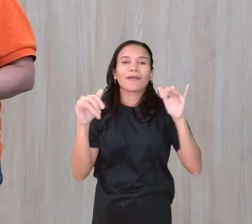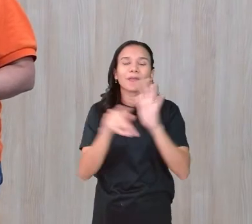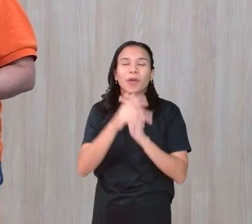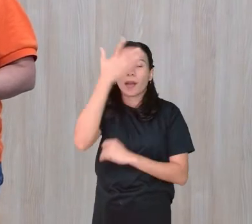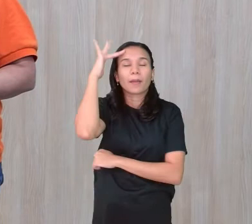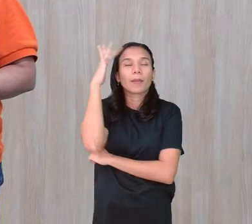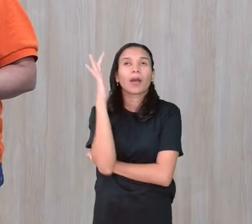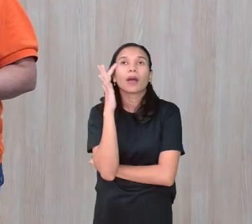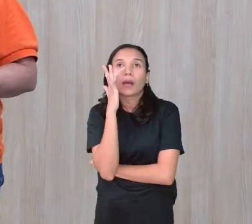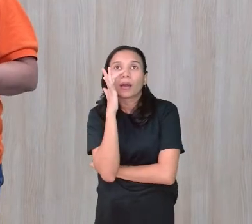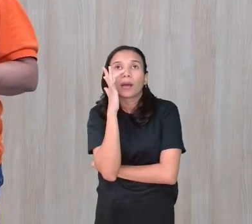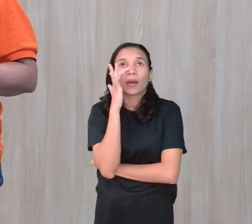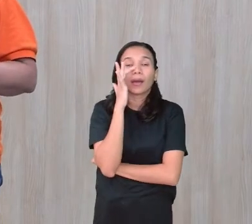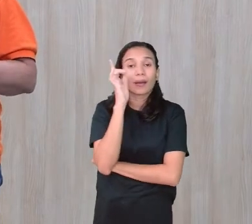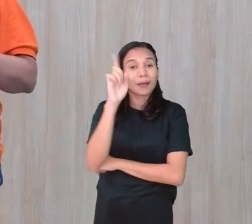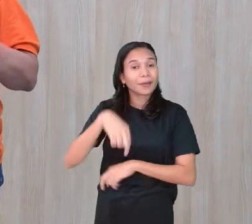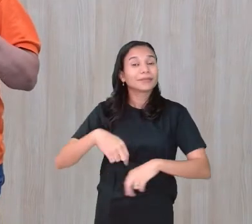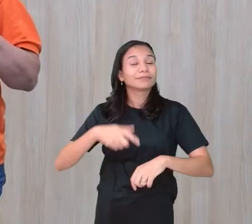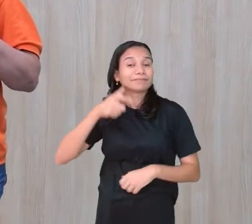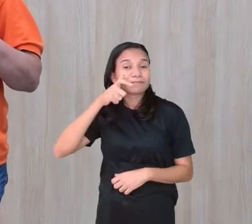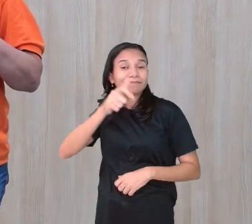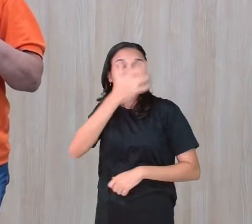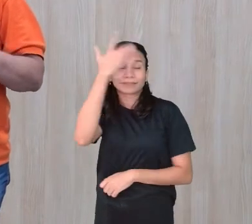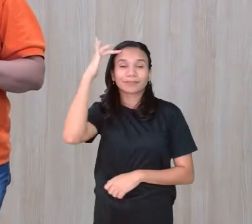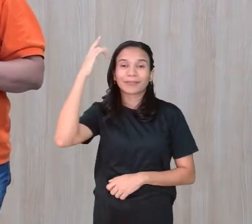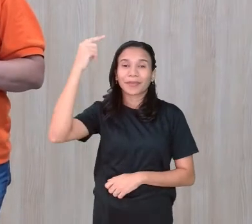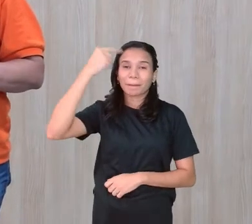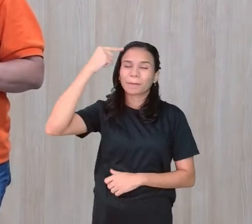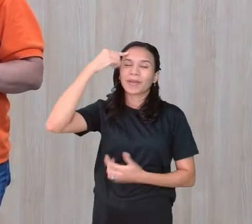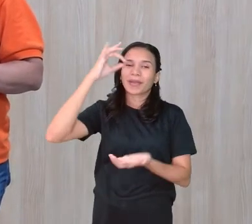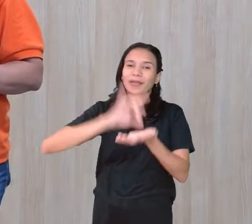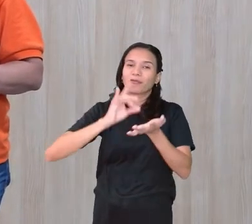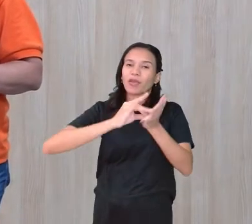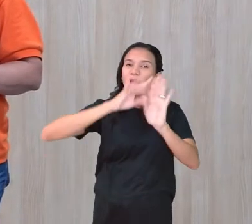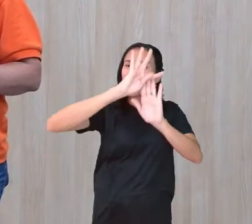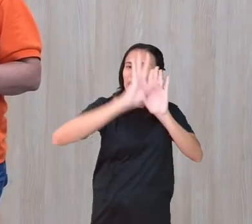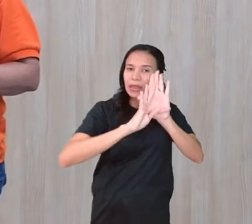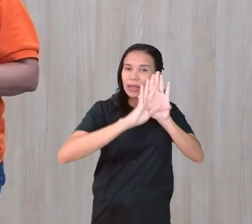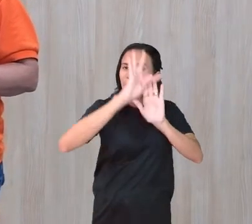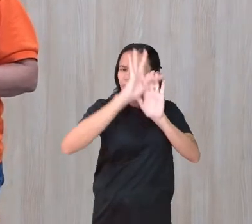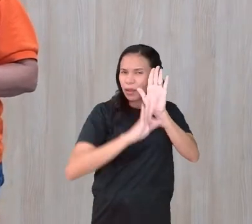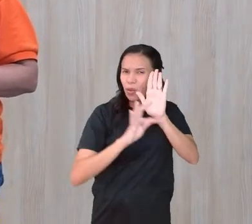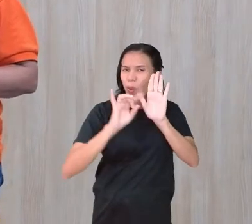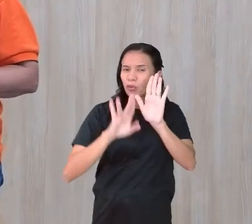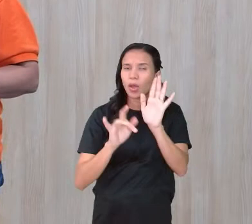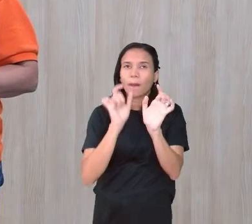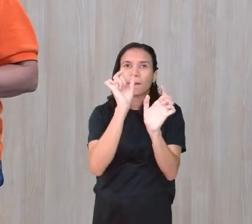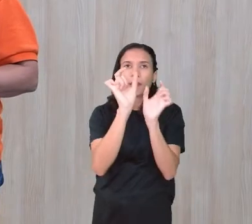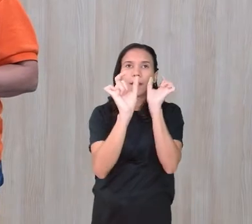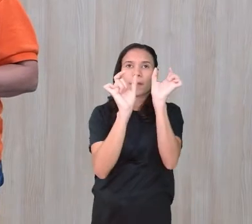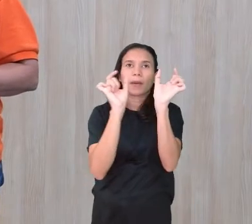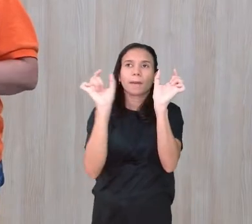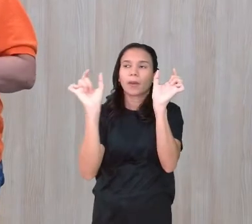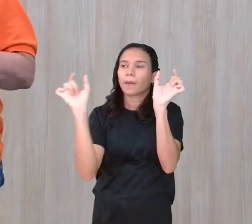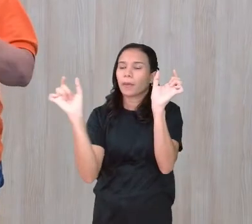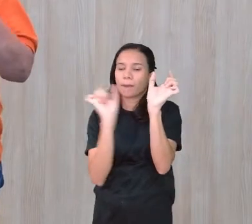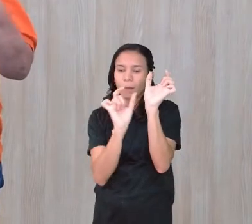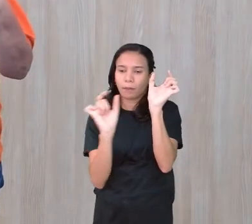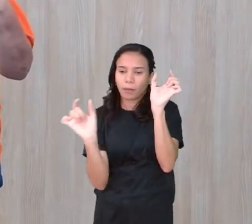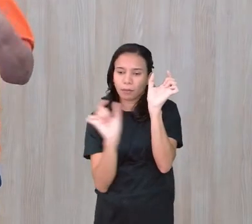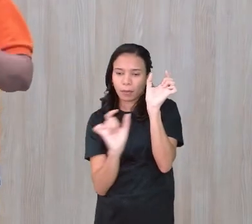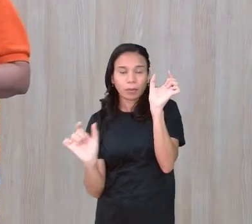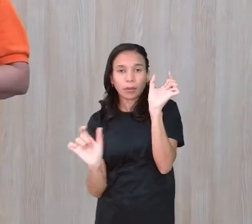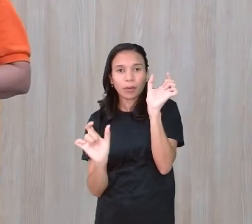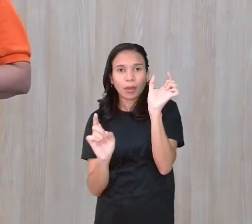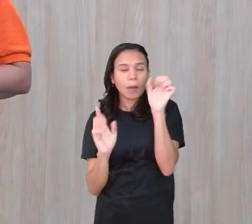leitor. Então, é interessante pensarmos que um texto não é apenas palavras escritas, ele é